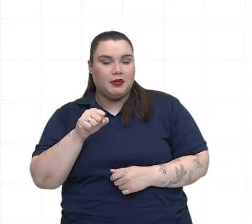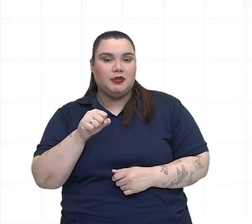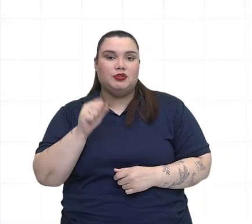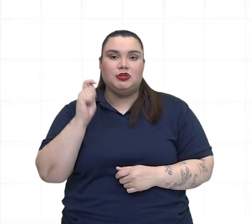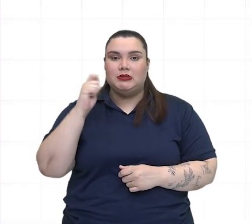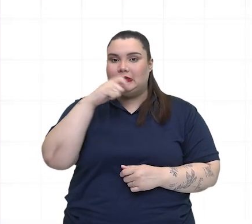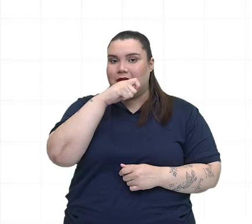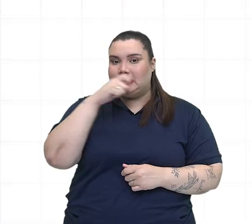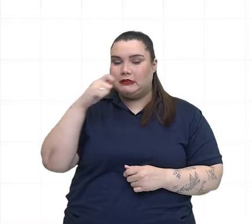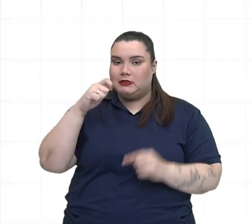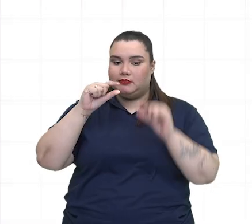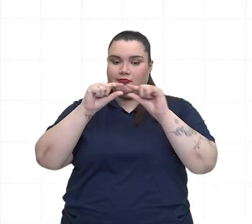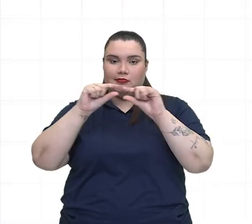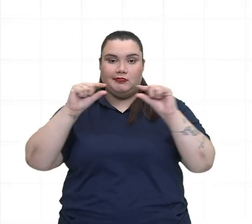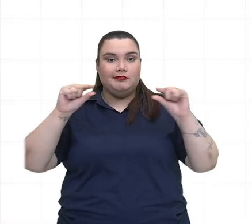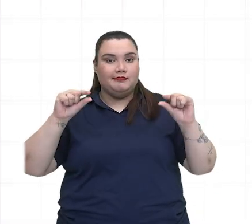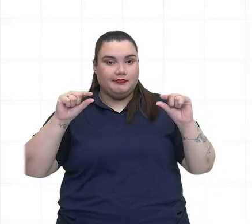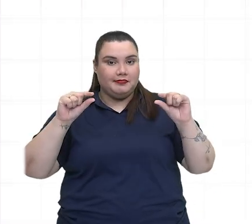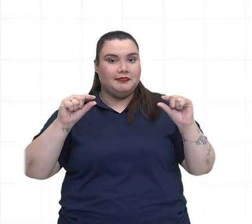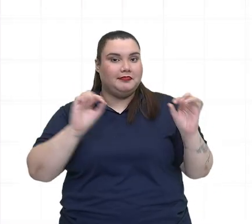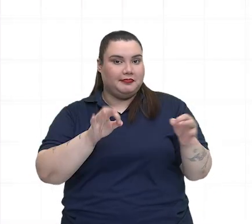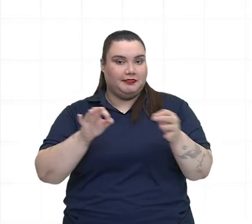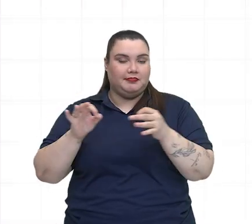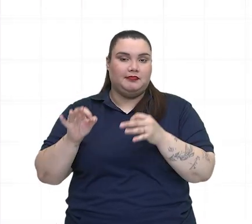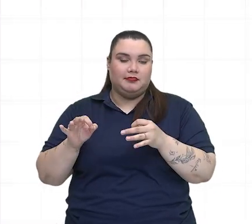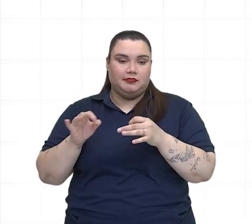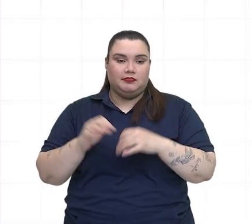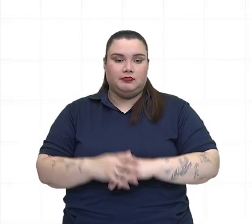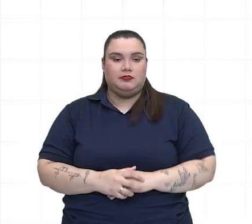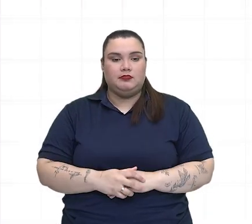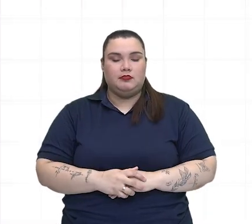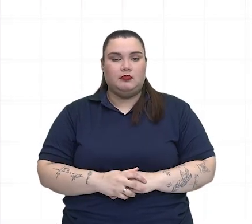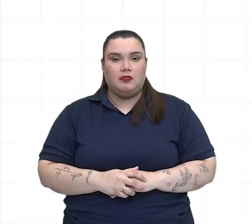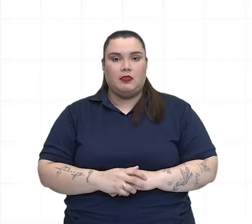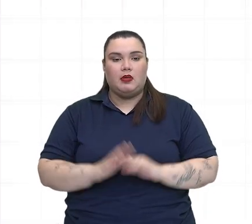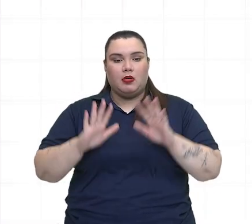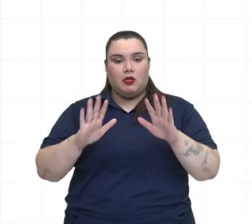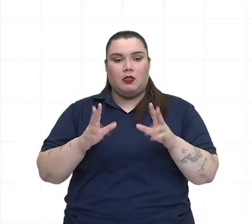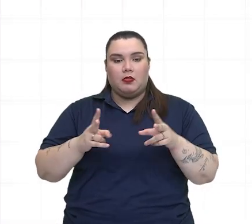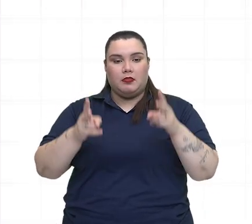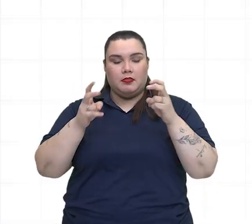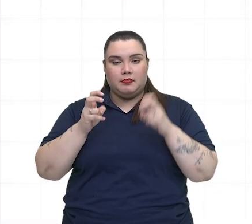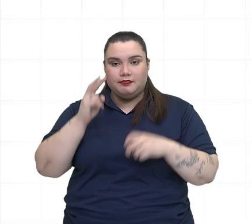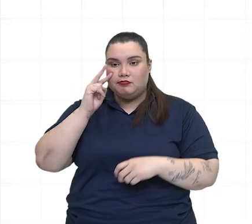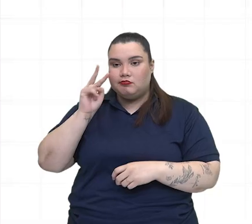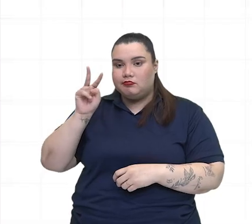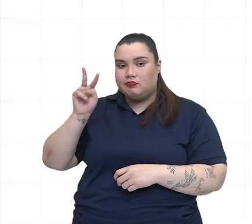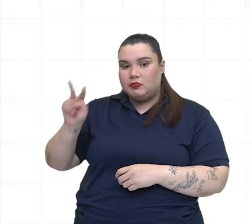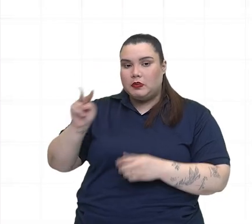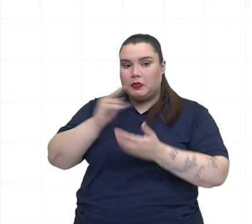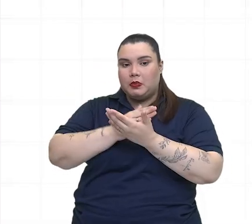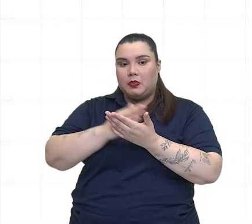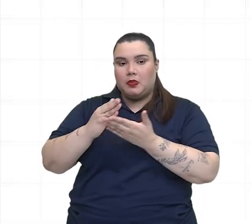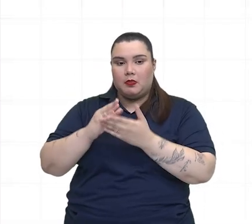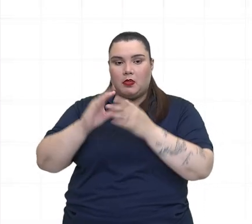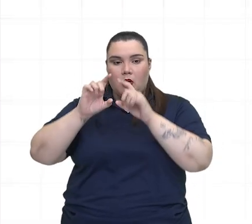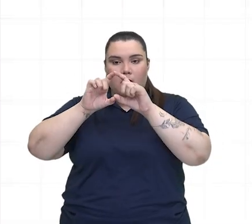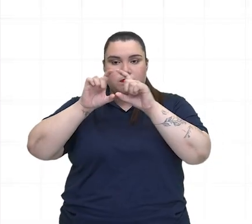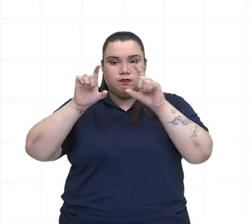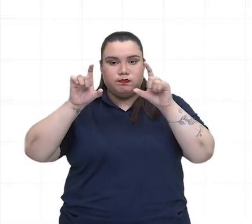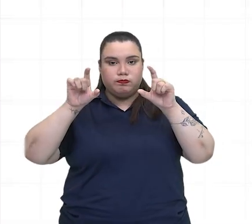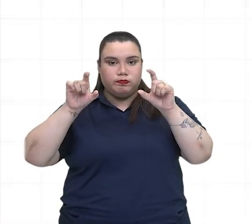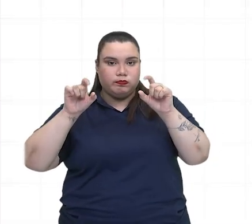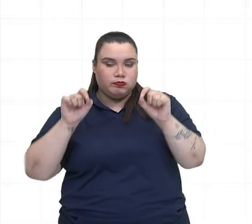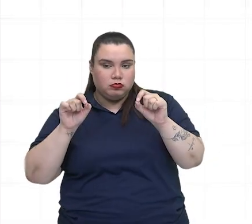vai pegar a sua escova de dente. Olha. Agora, observe aqui o detalhe. Olha aqui o iniciozinho